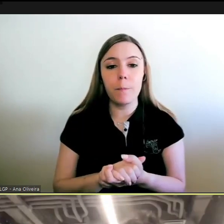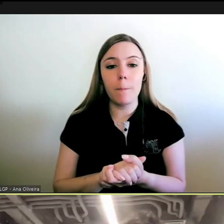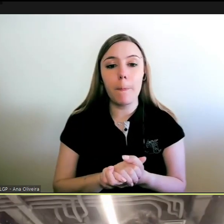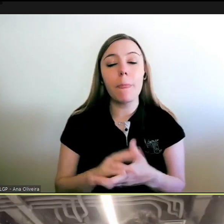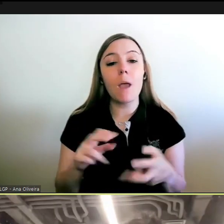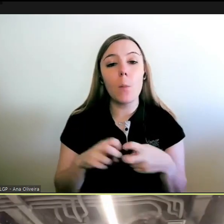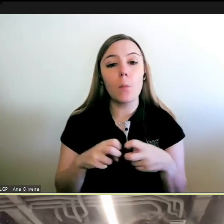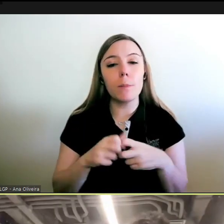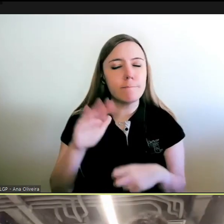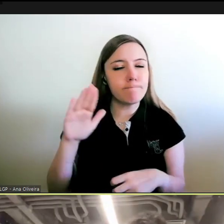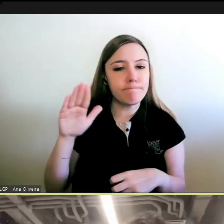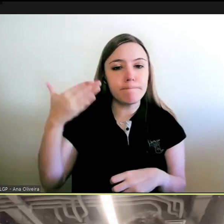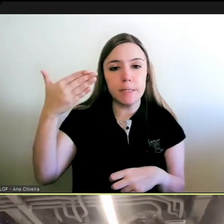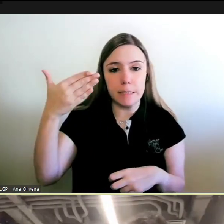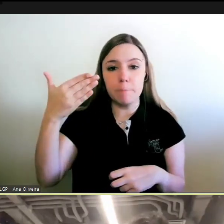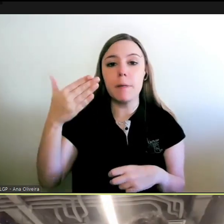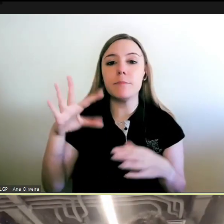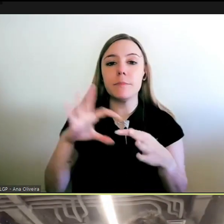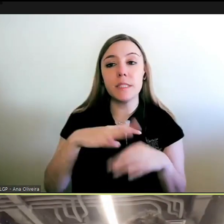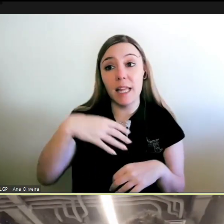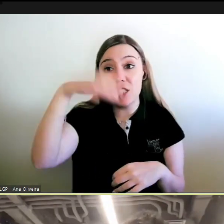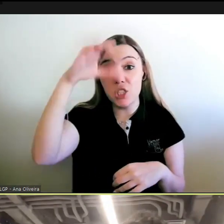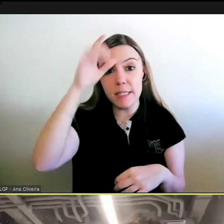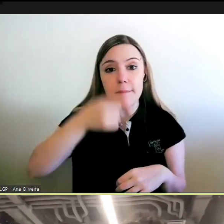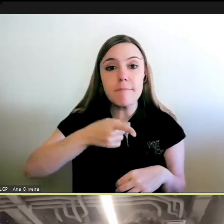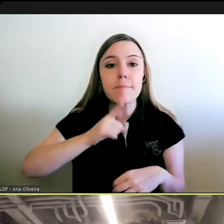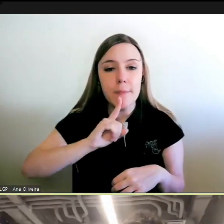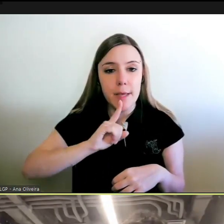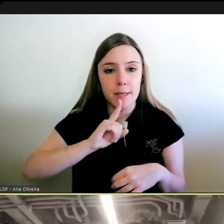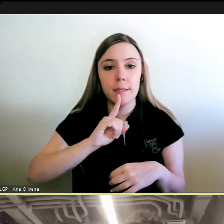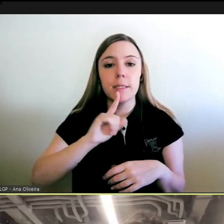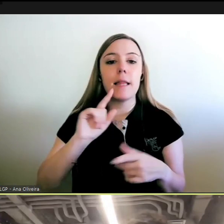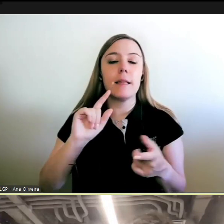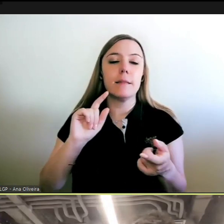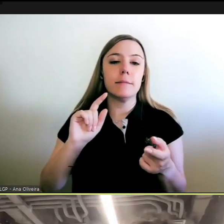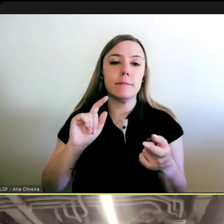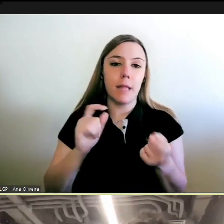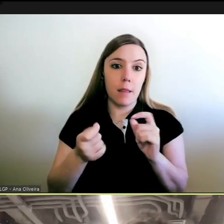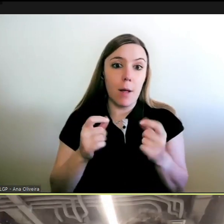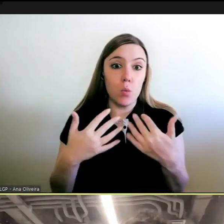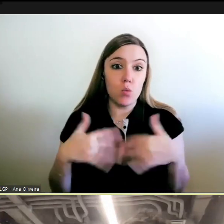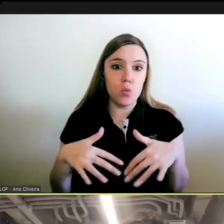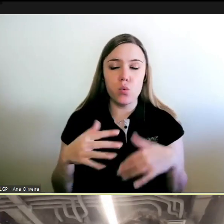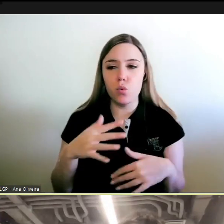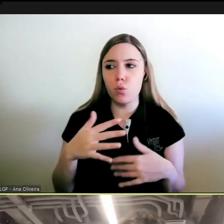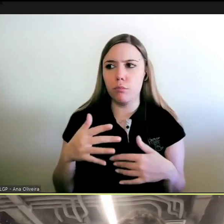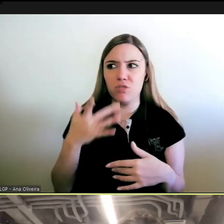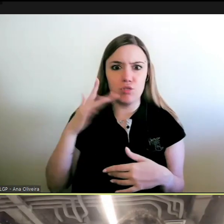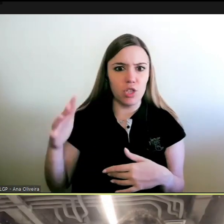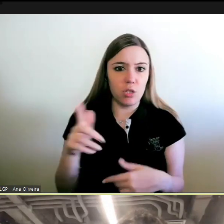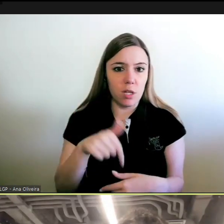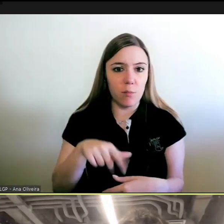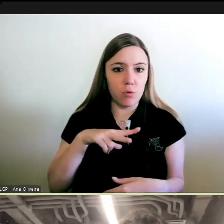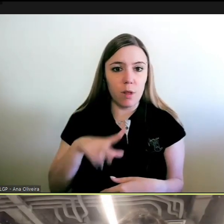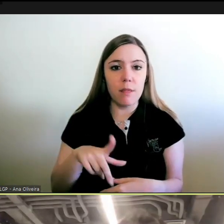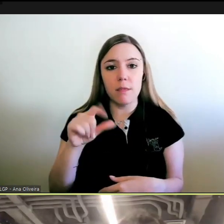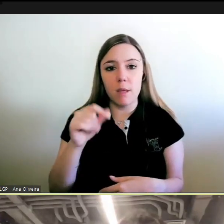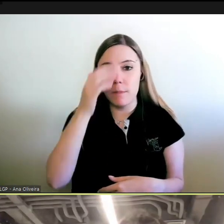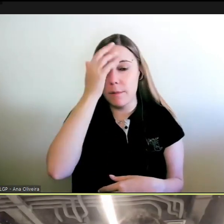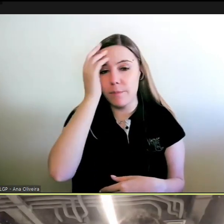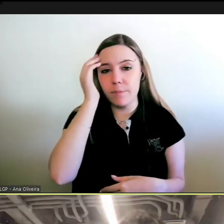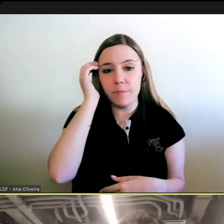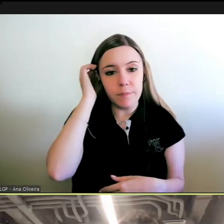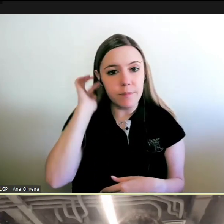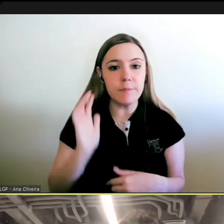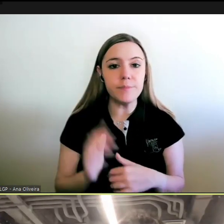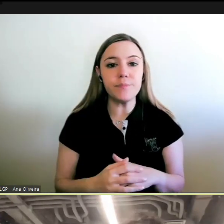da inteligência artificial, ou o mais discutido, um dos mais discutidos neste momento lá fora, e portanto cá dentro também, rapidamente começamos essa discussão e é bom